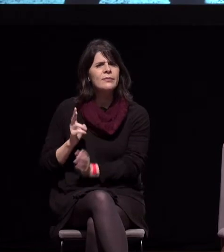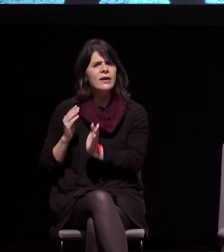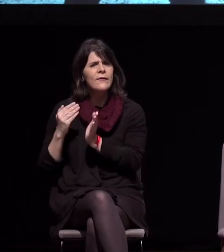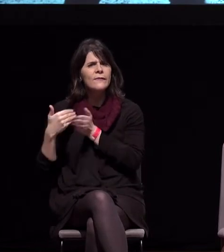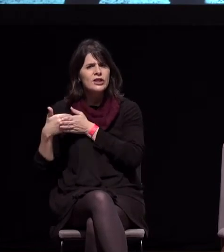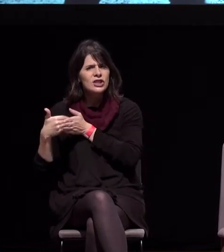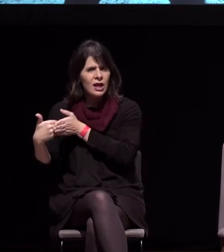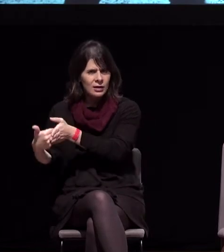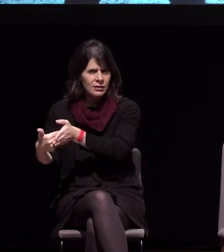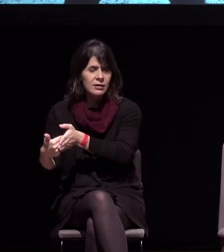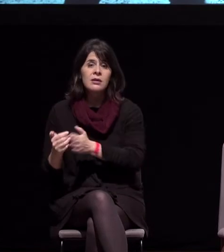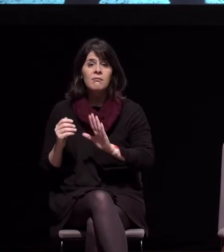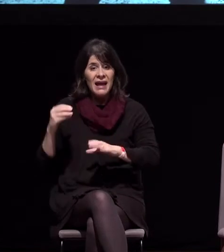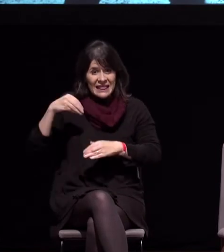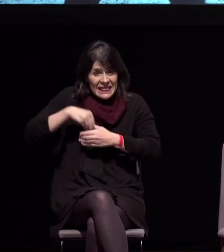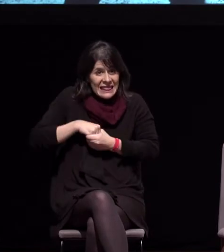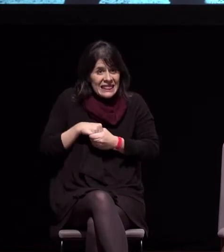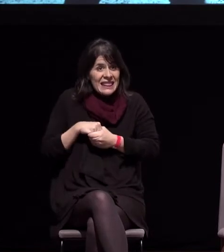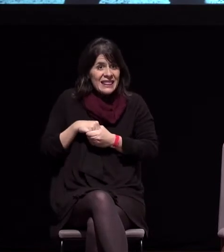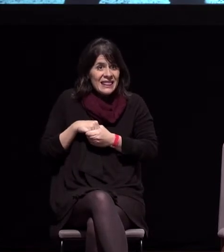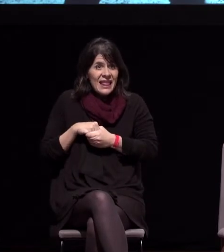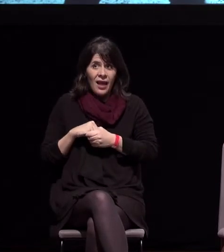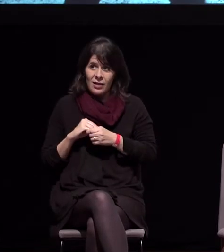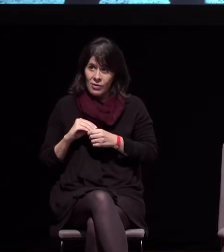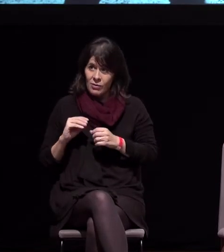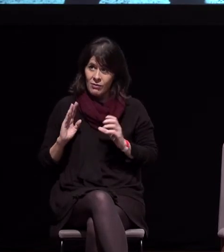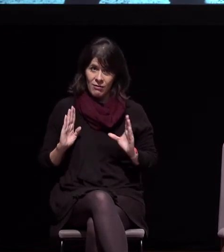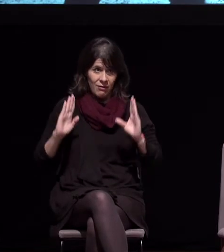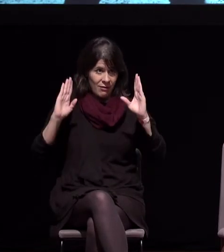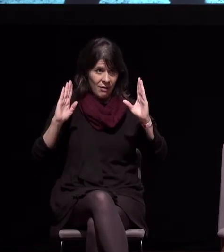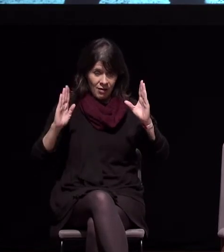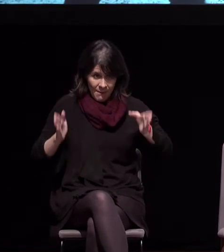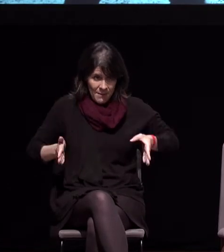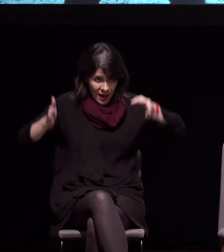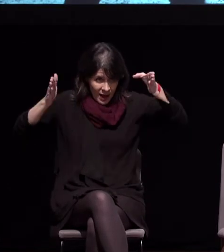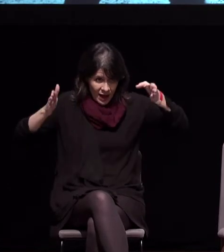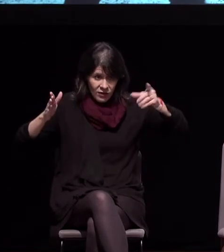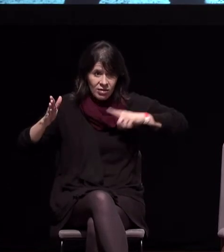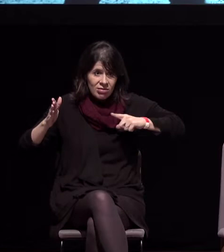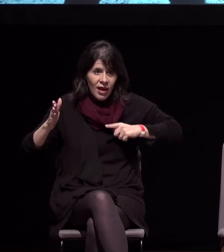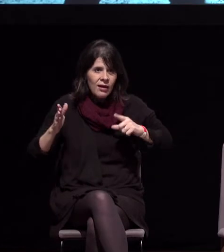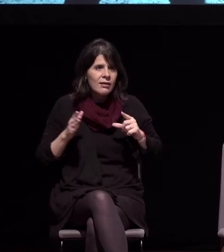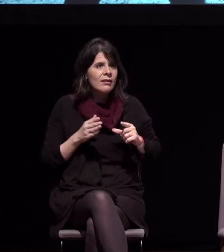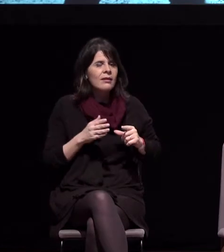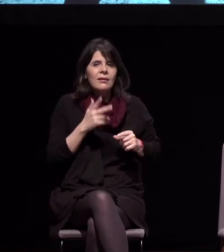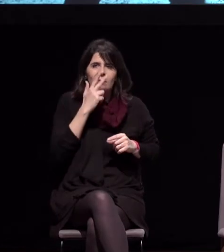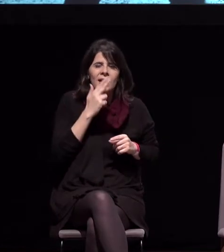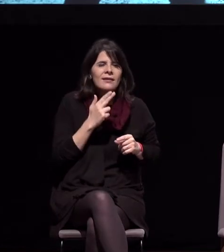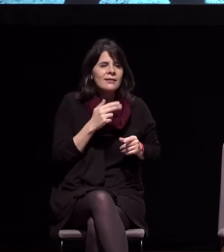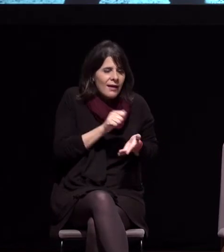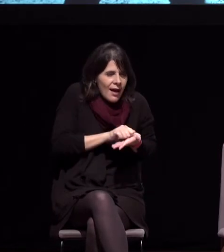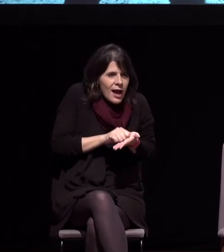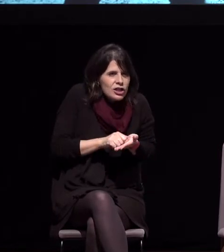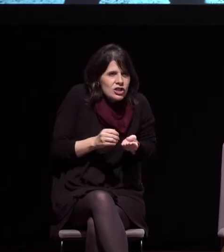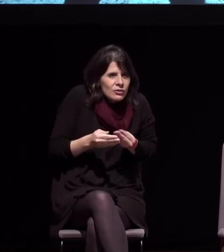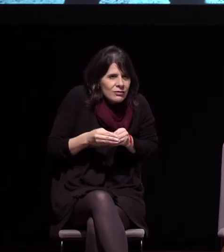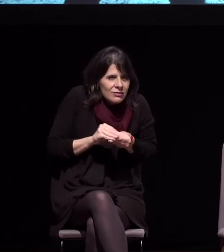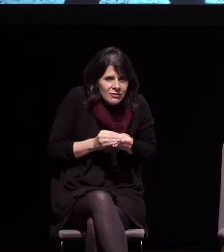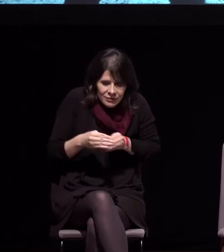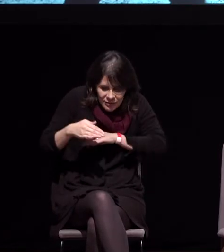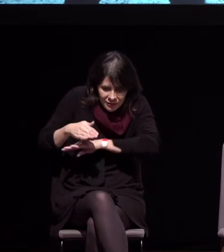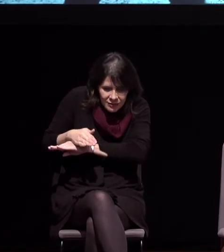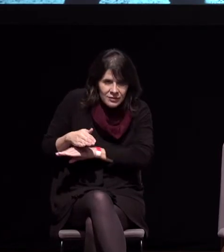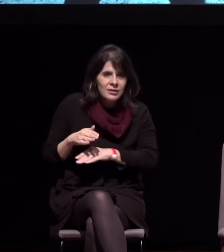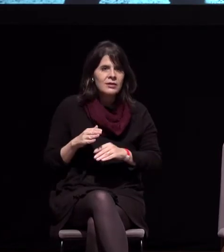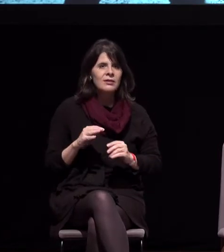das paredes, debaixo do pé do santo, né? Porque esses caminhos de dificuldade, eles são constituídos também